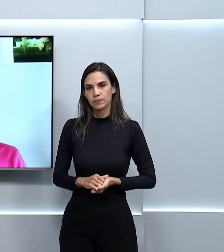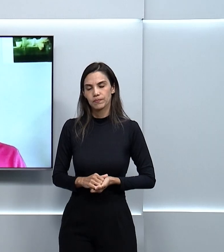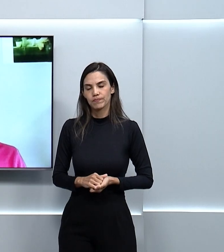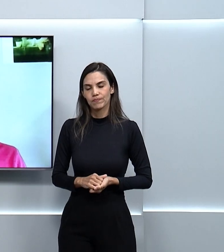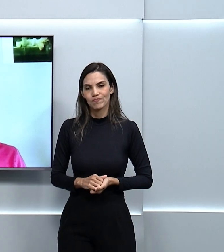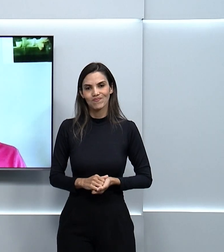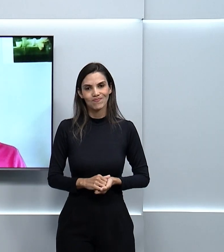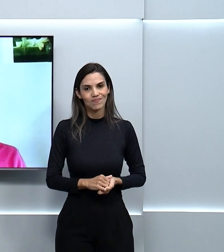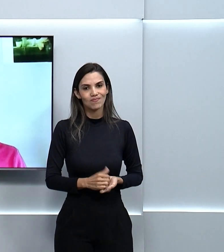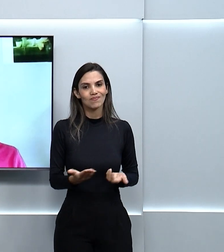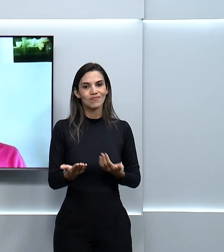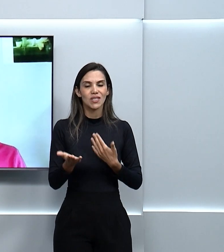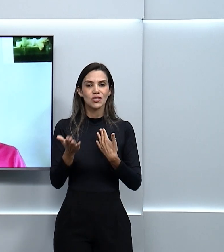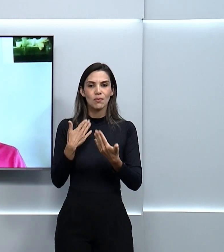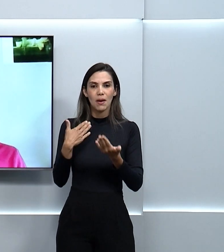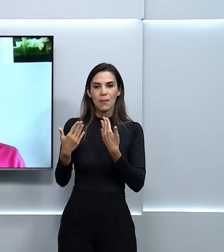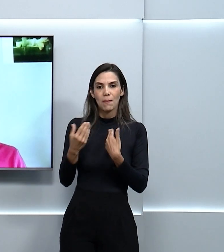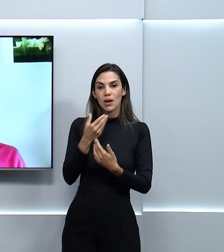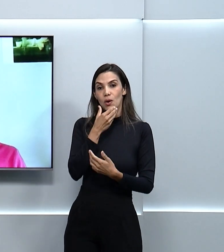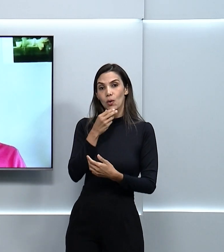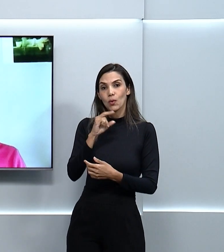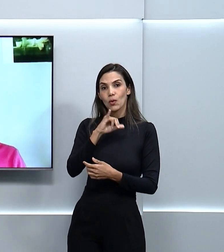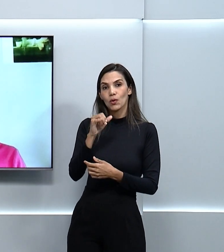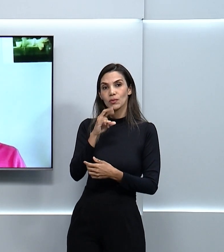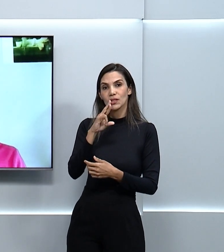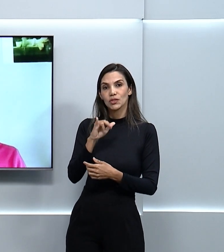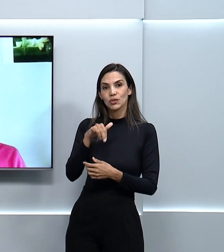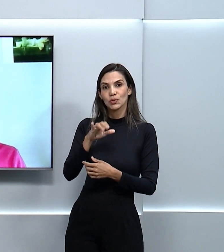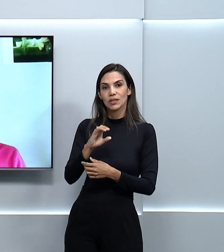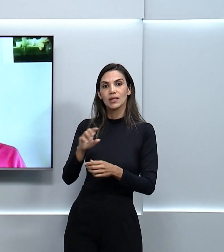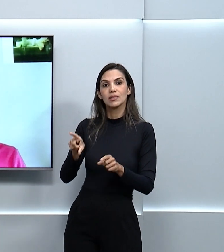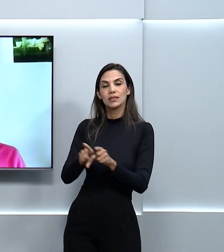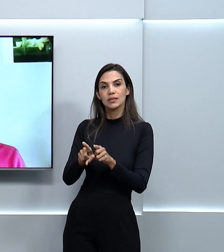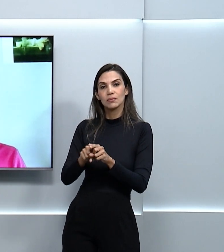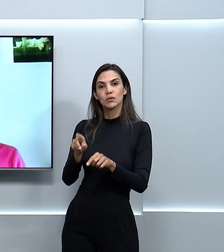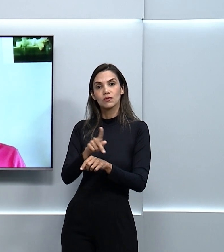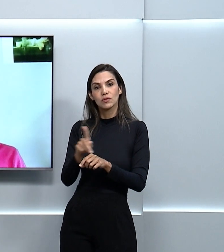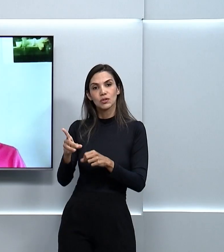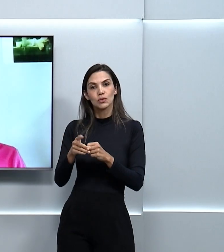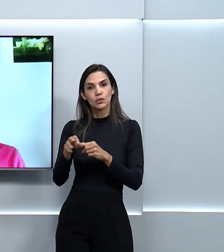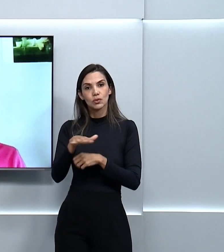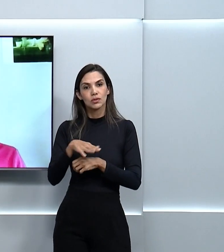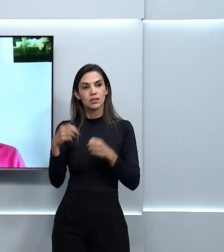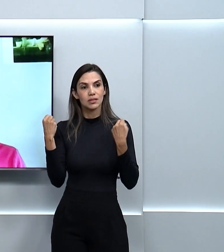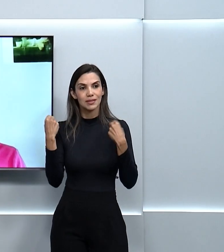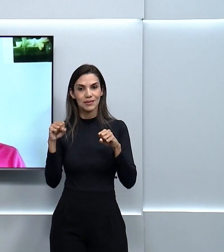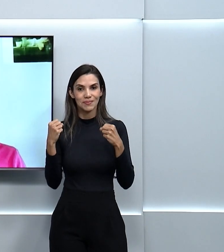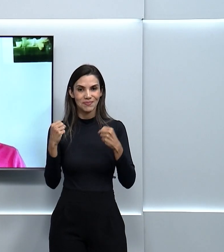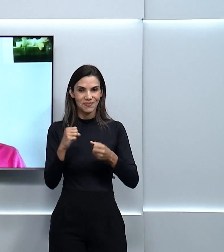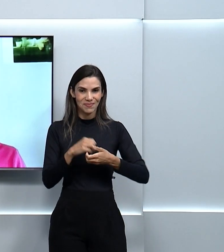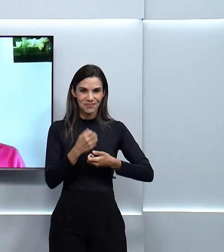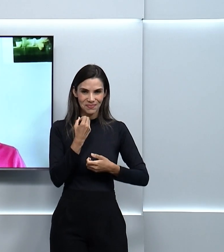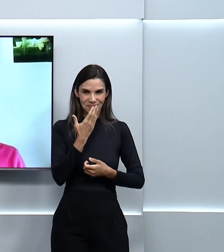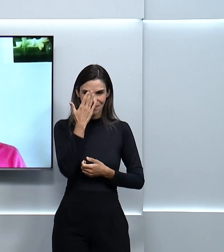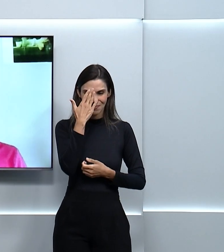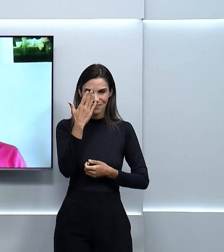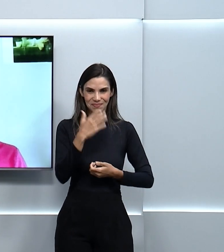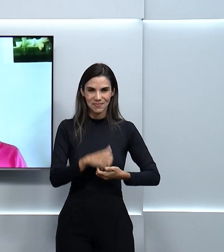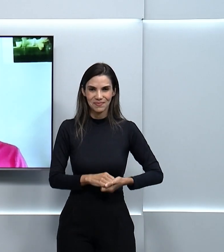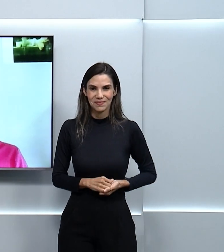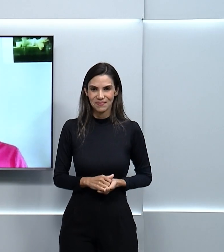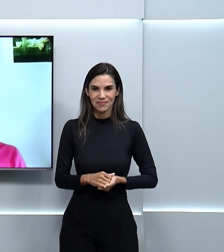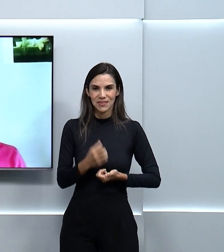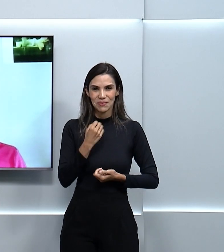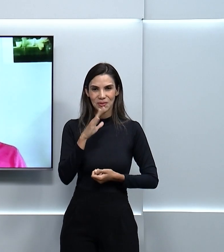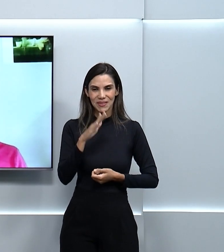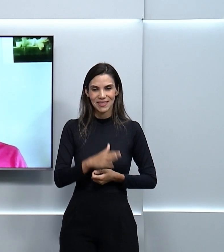A gente acabou de conversar com o Juracy Guimarães, professor e doutor em Educação Física. Obrigada, professor. Boa tarde.